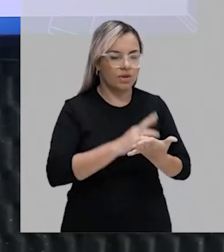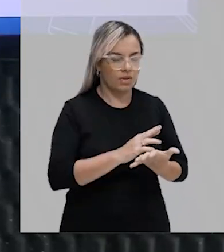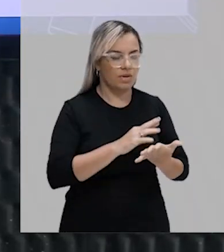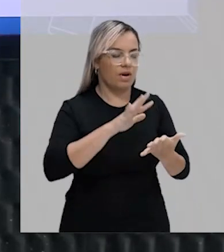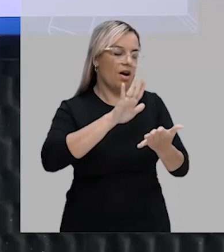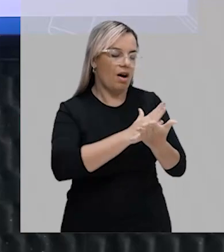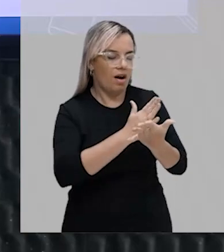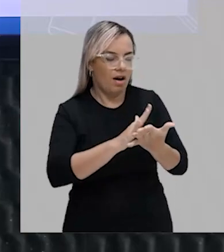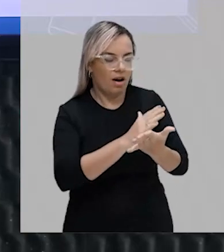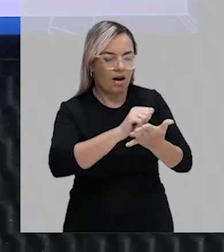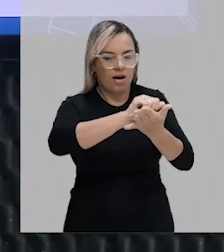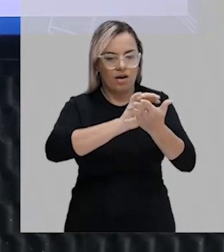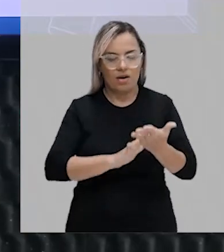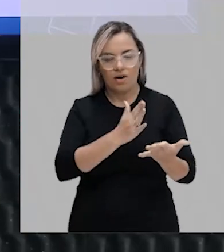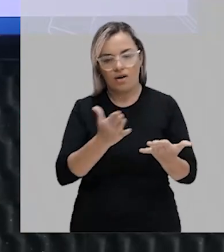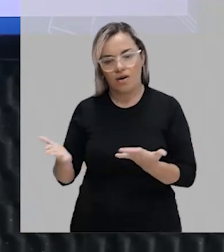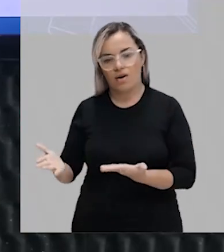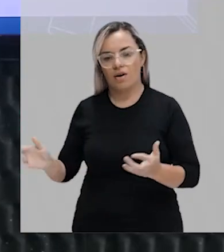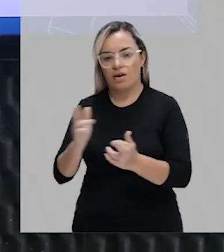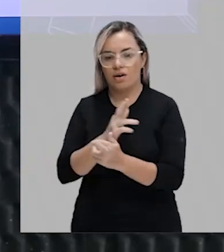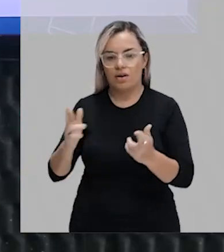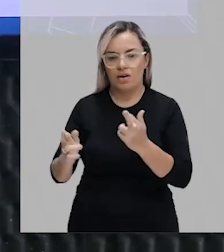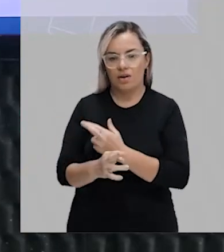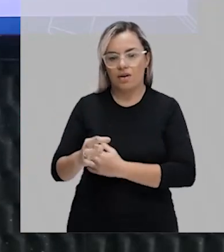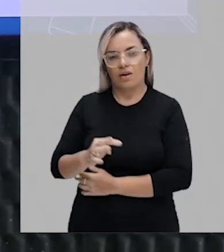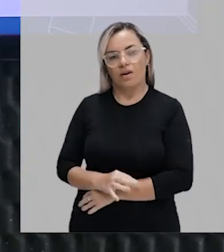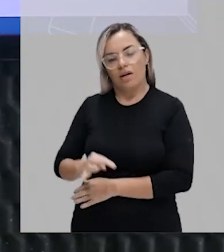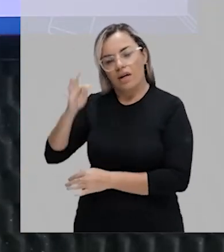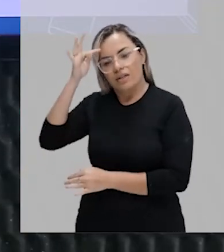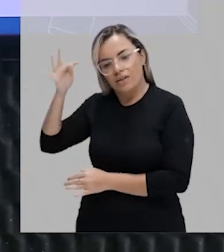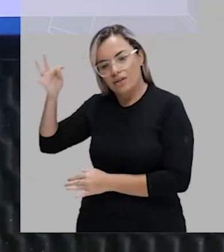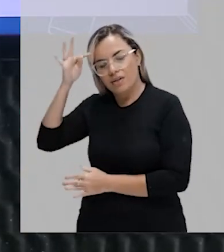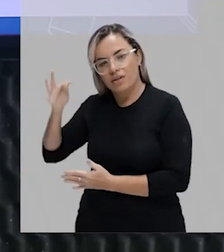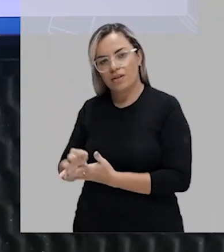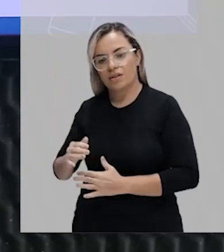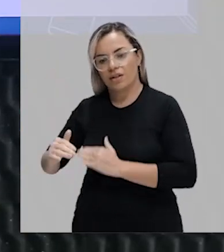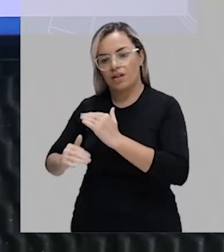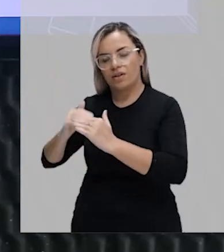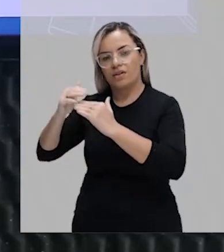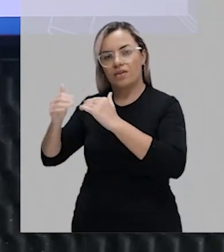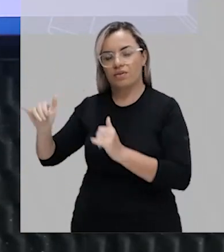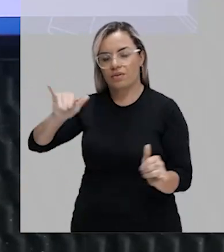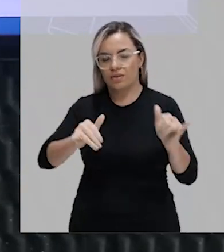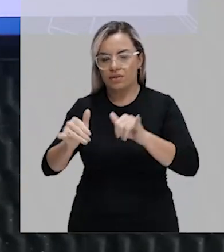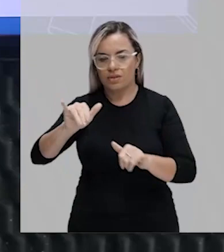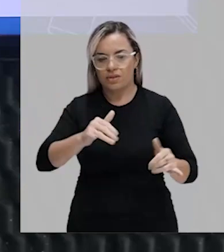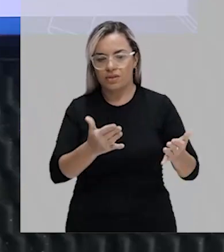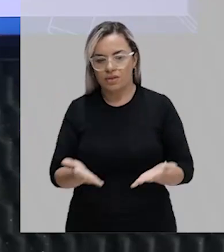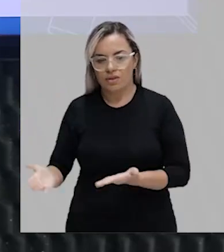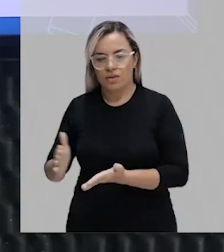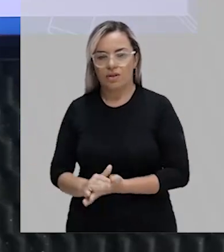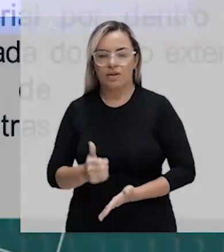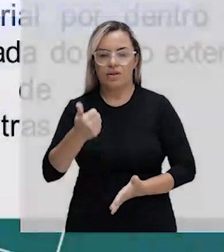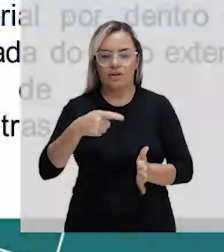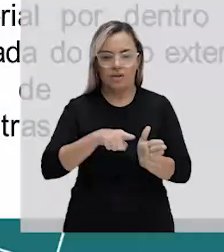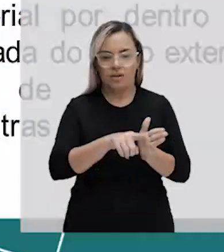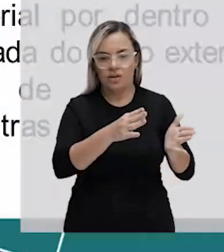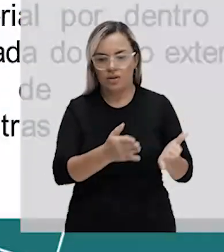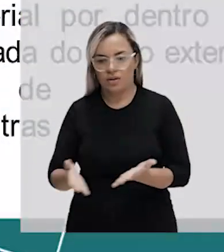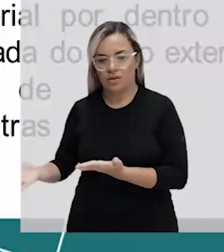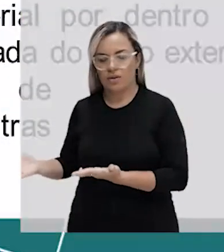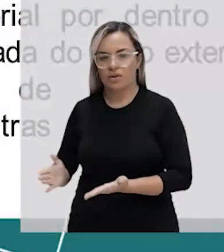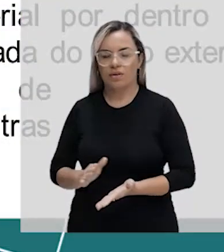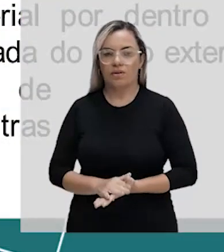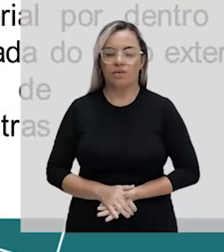questões relacionadas à teoria da evolução química, tá? Então, vamos para a primeira questão, né? Sem